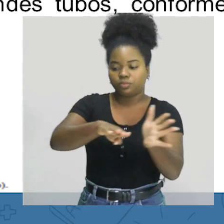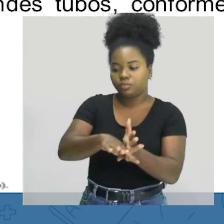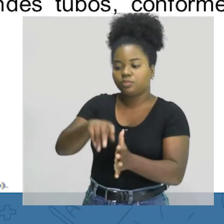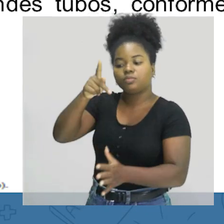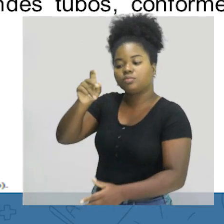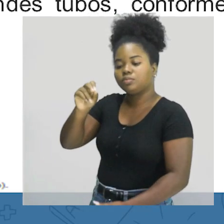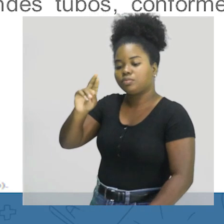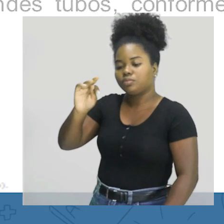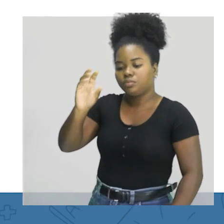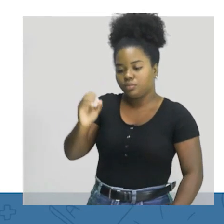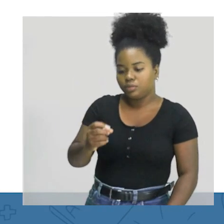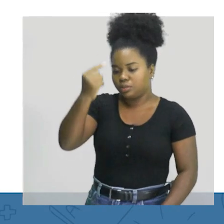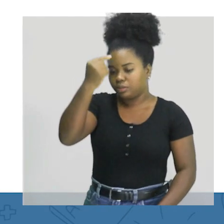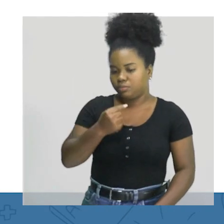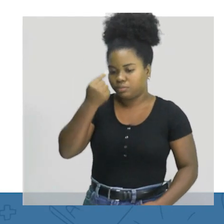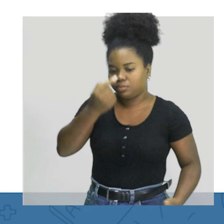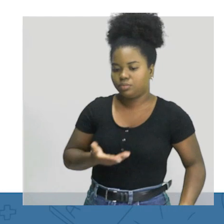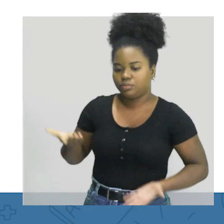figura.